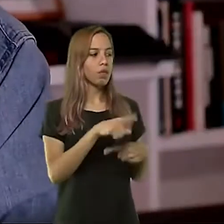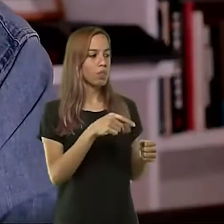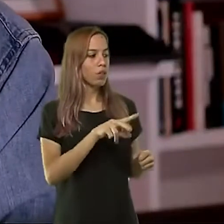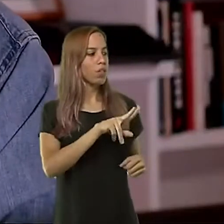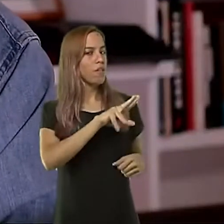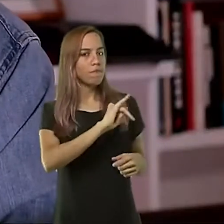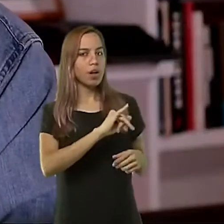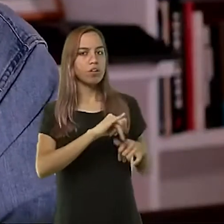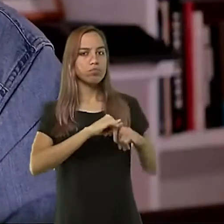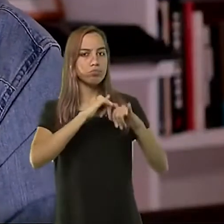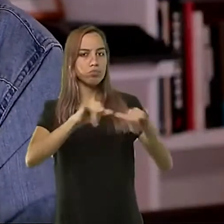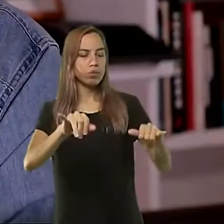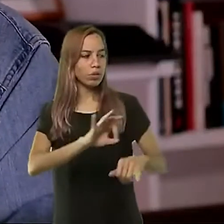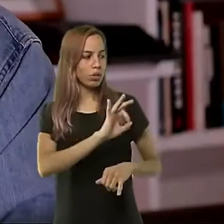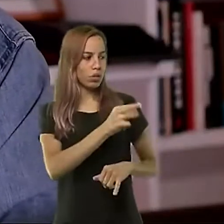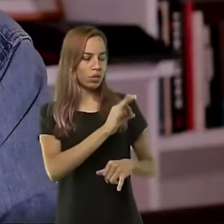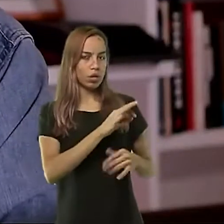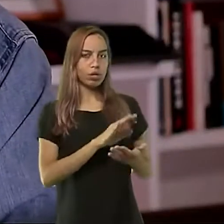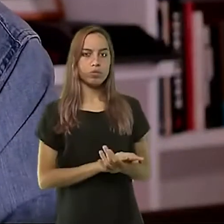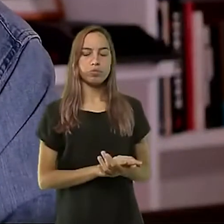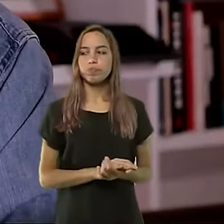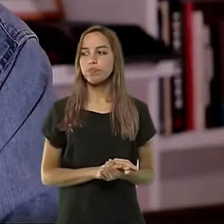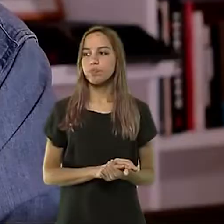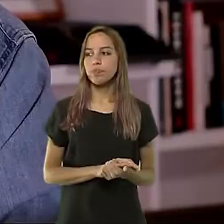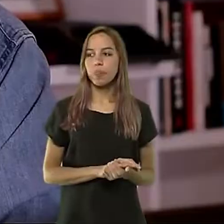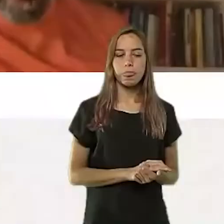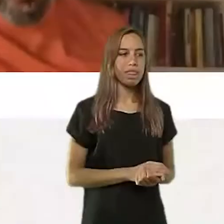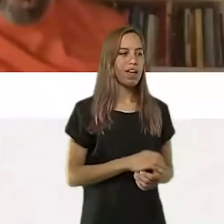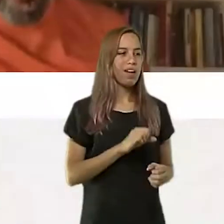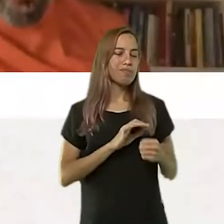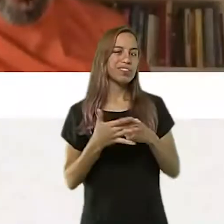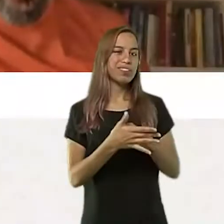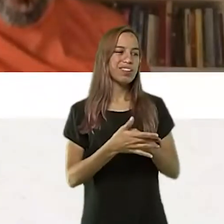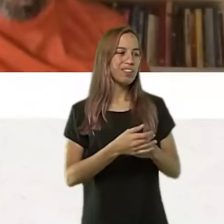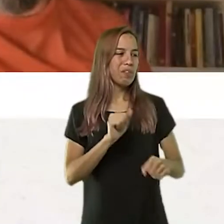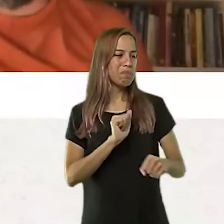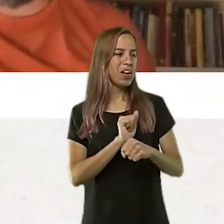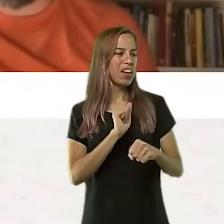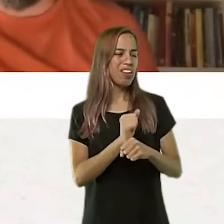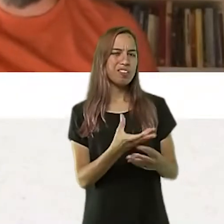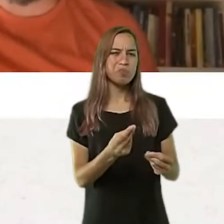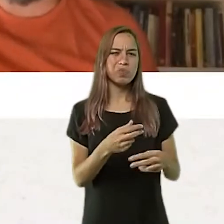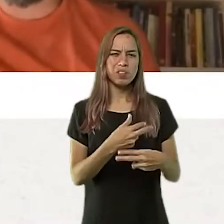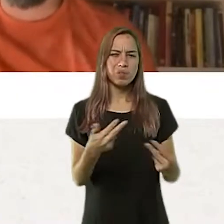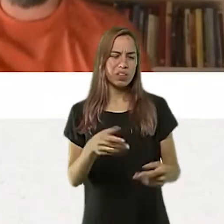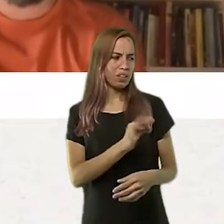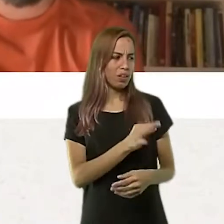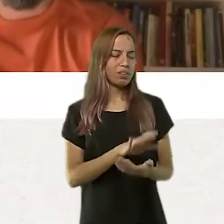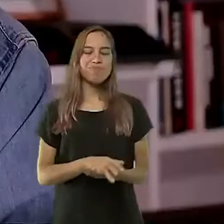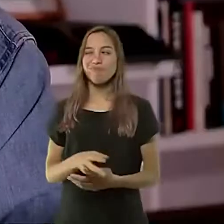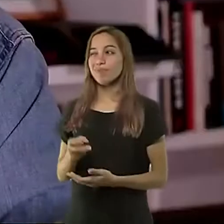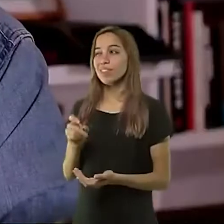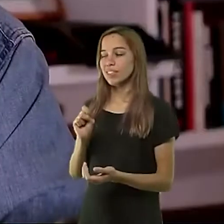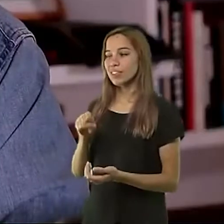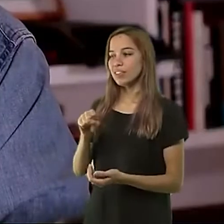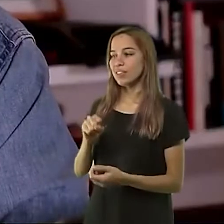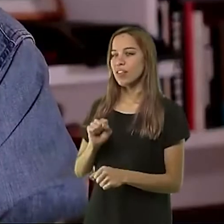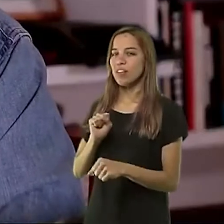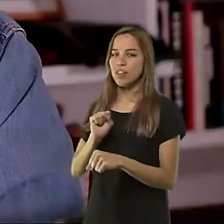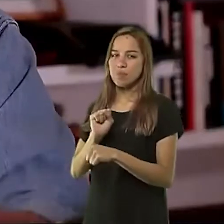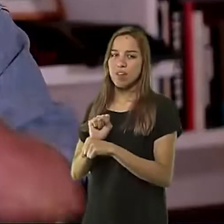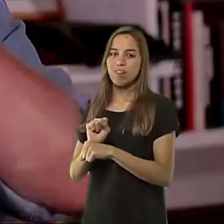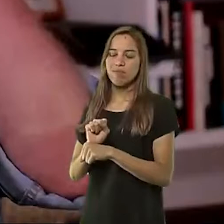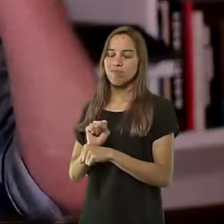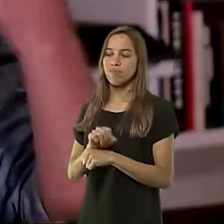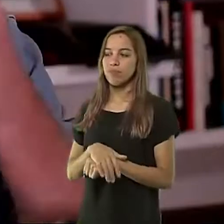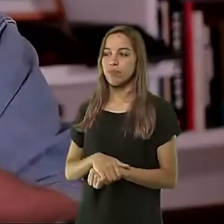né? A pandemia parou. Isso. Parou muitas... Isso, houve muita coisa que ficou estagnada. Então eu queria que você, assim, desse